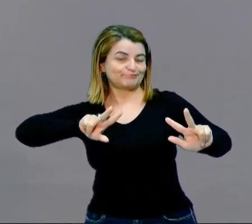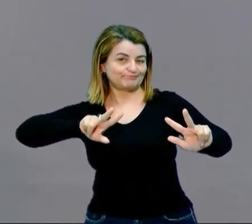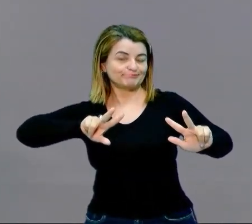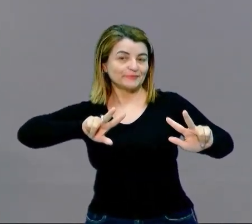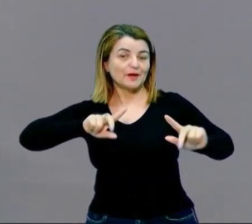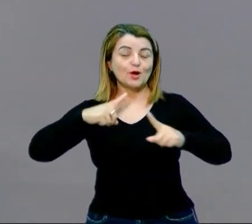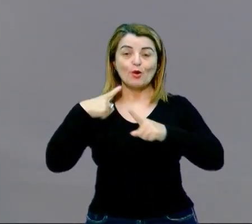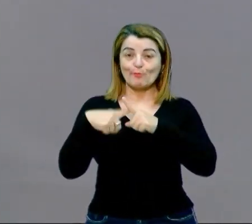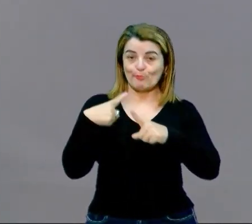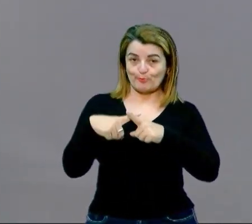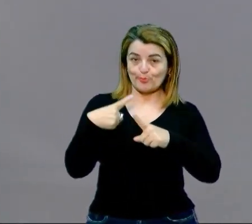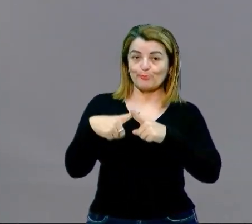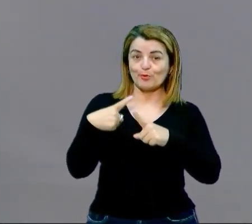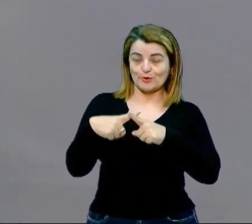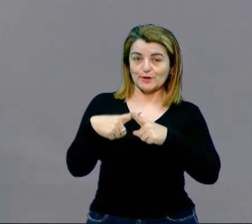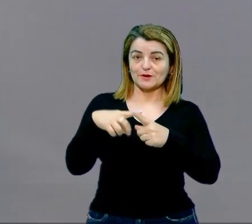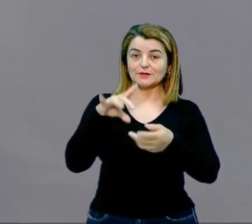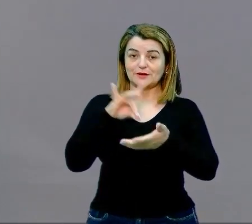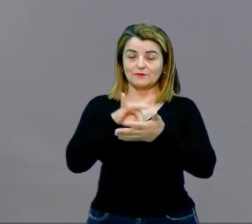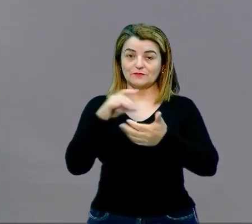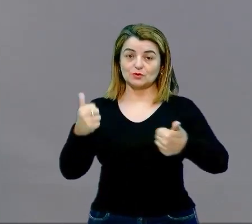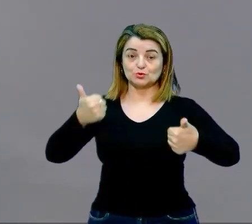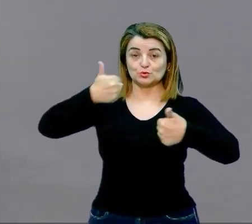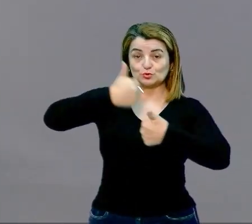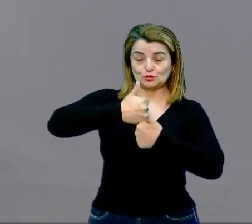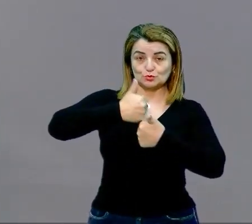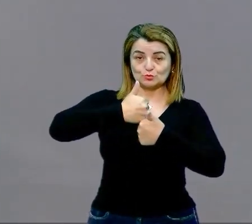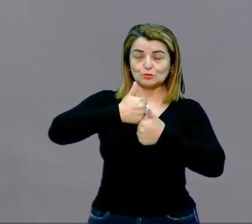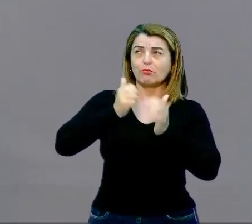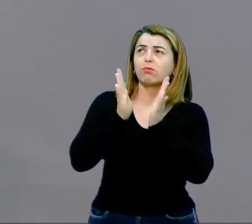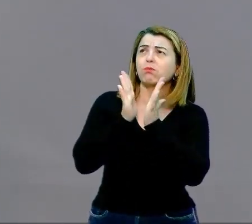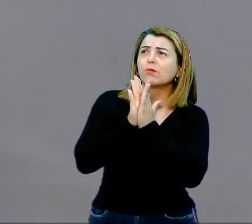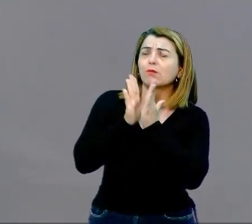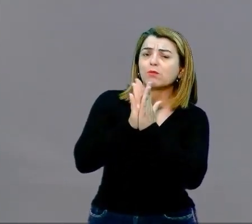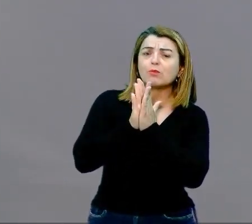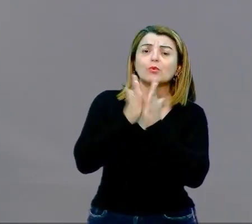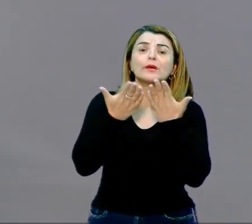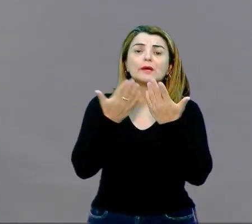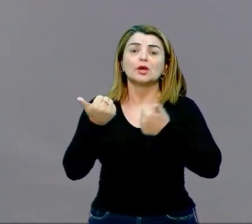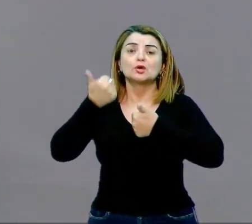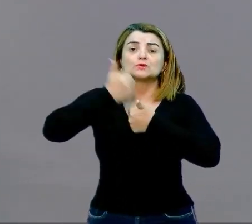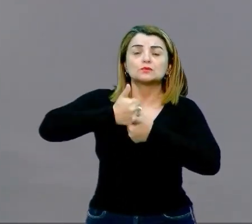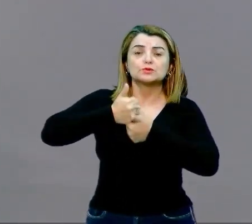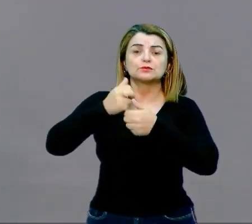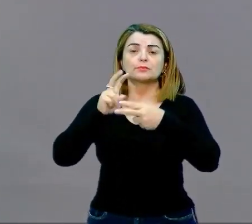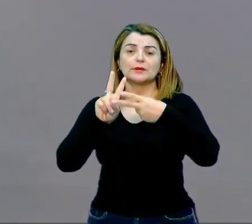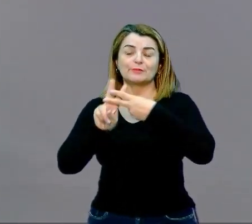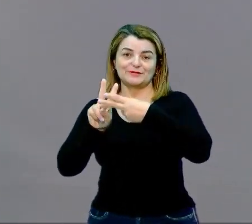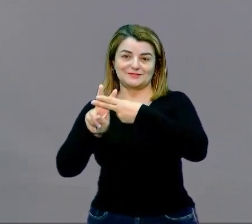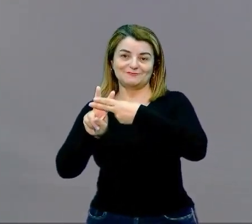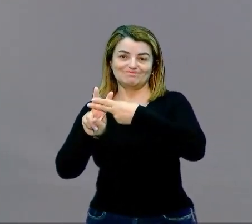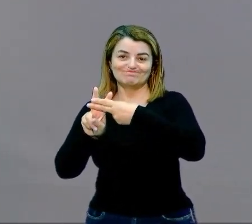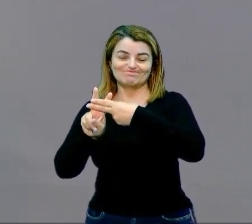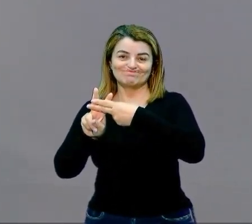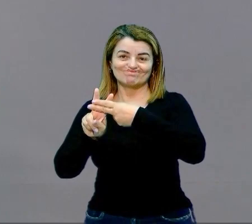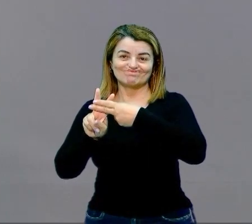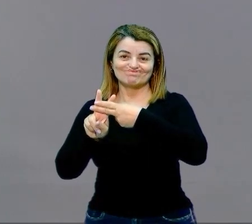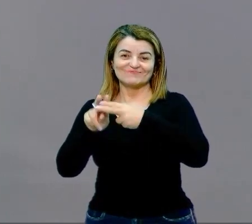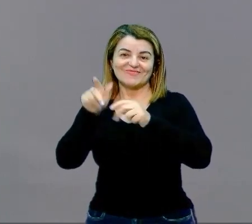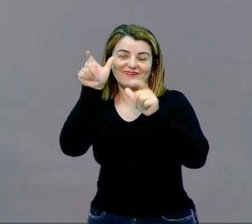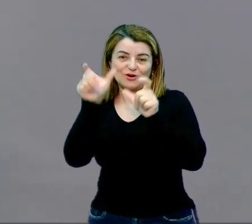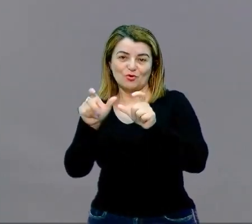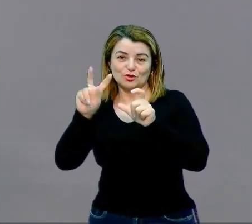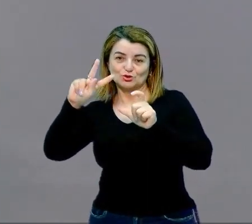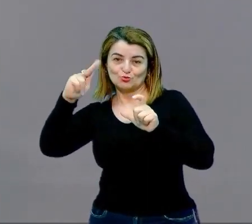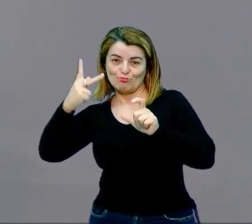diferente? Porque, na realidade, vai se substituir o suplício pela prisão. A prisão agora é uma maneira de